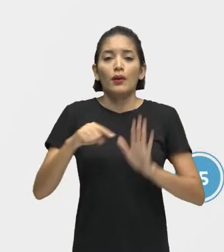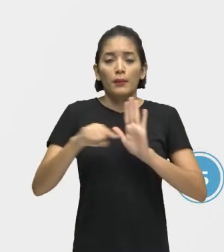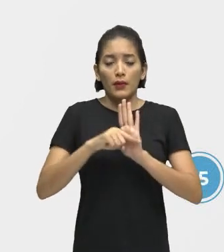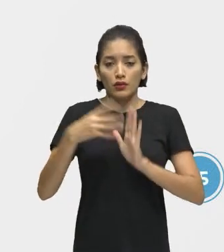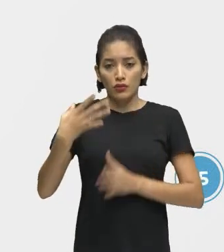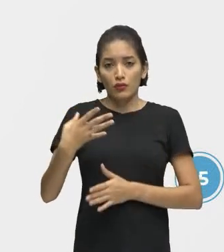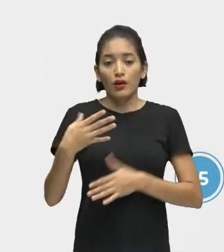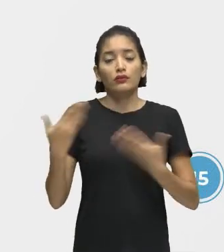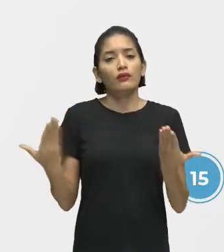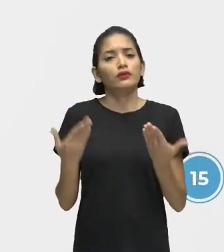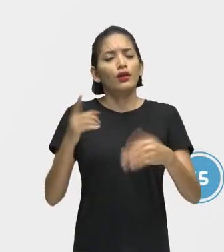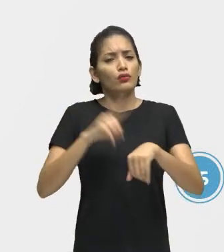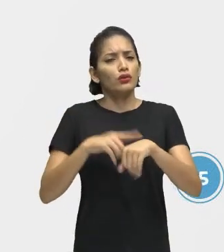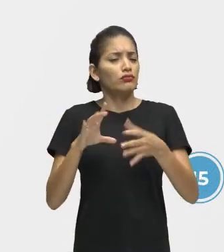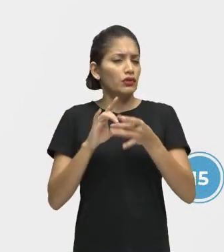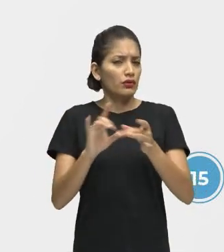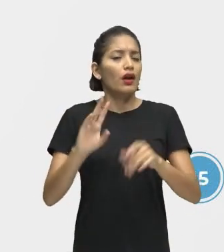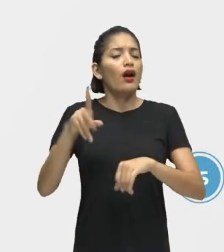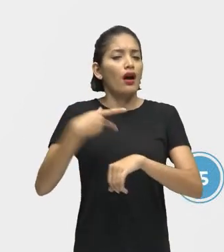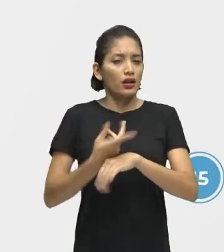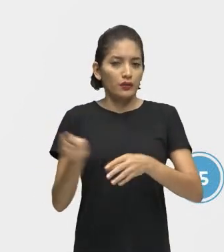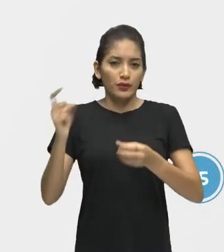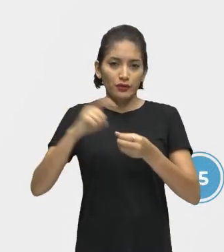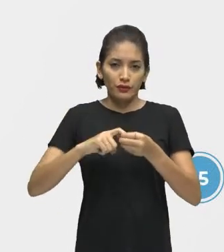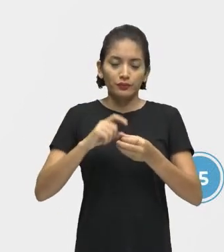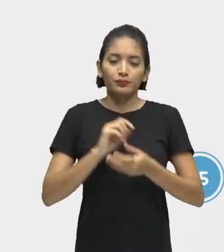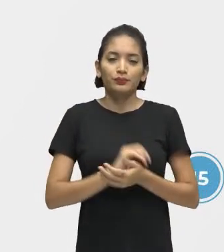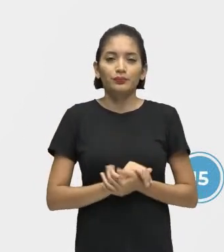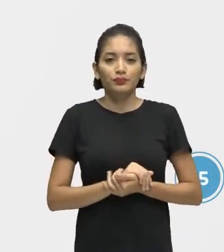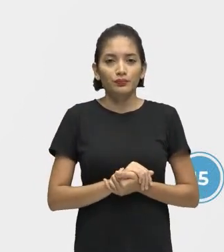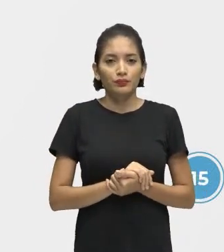gente vai deixar um tempinho aí para vocês e daqui a pouco a gente volta.